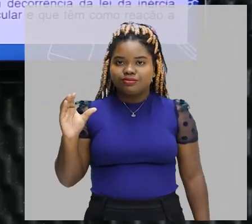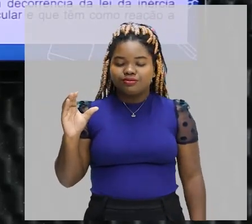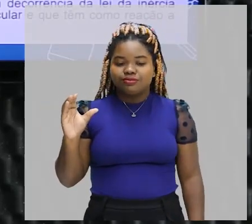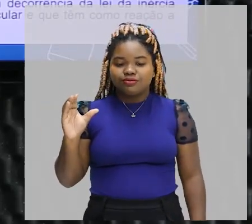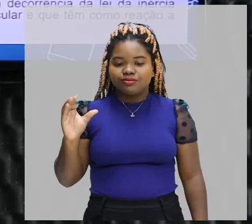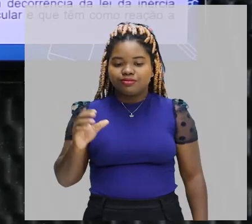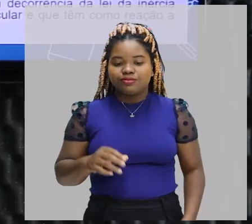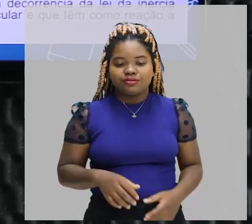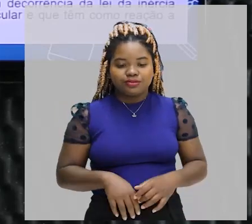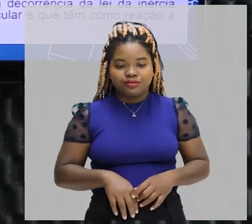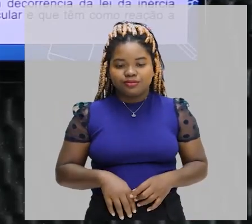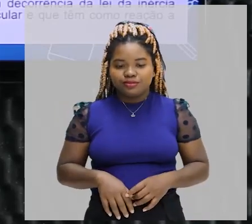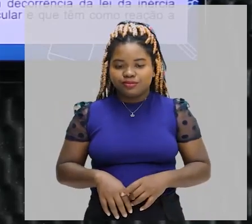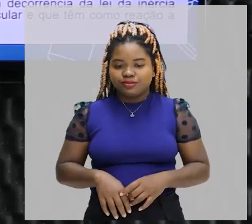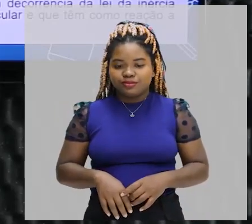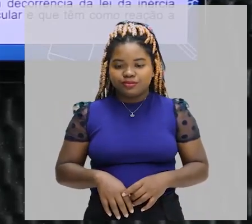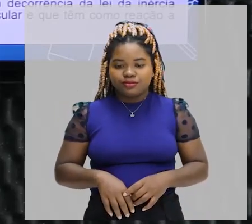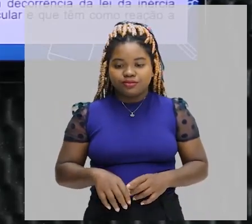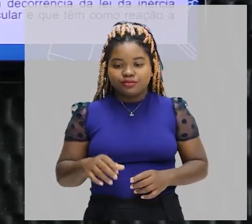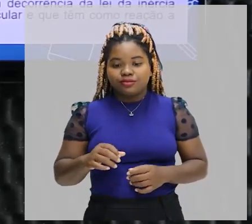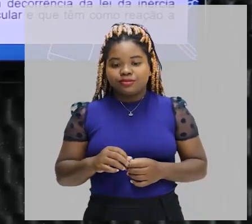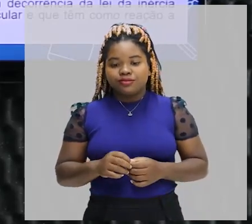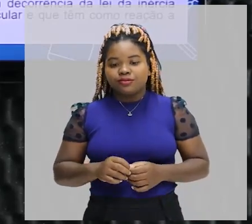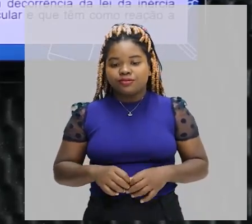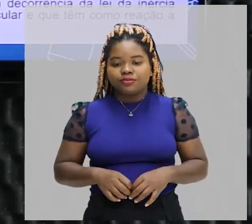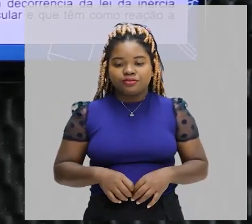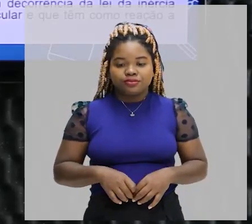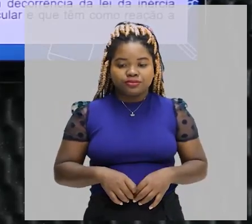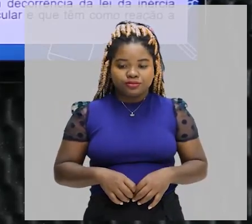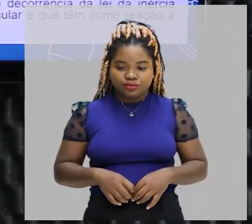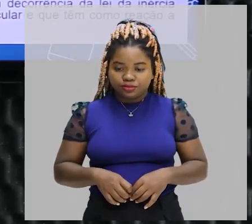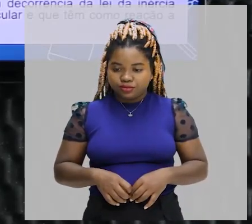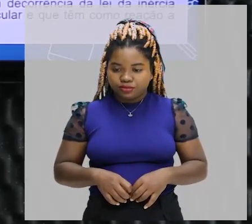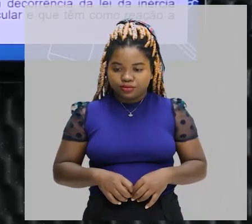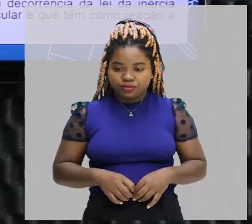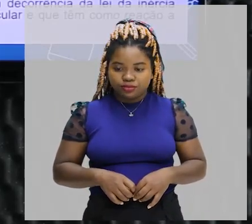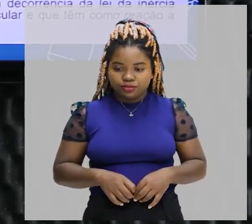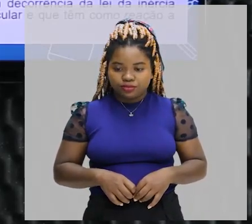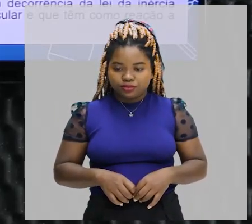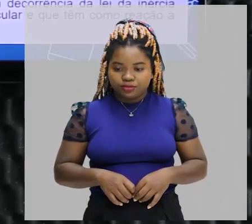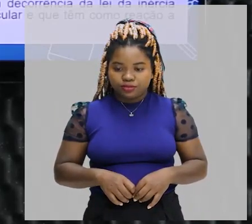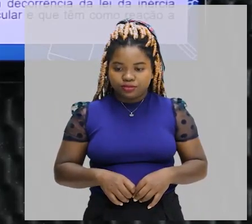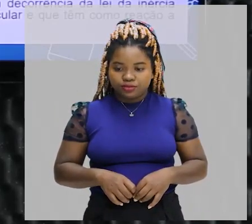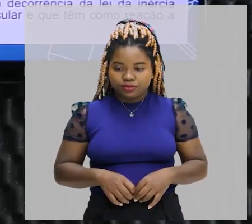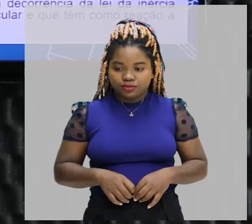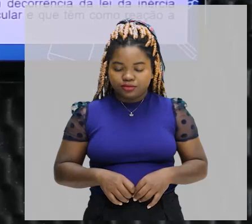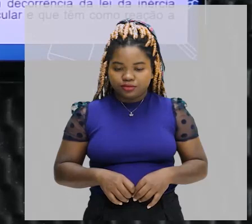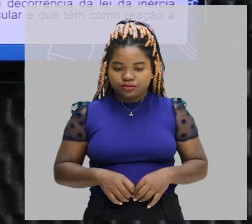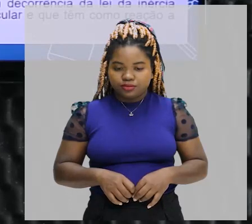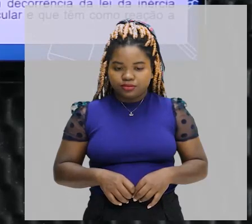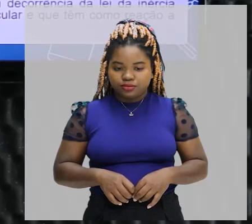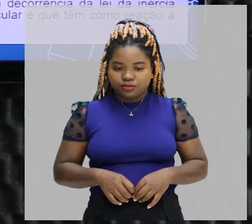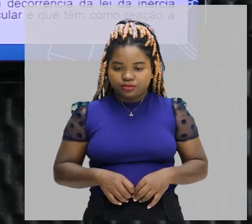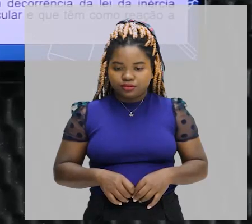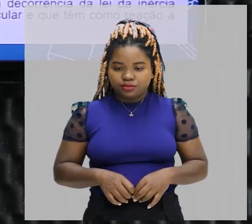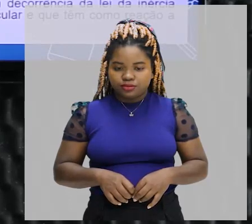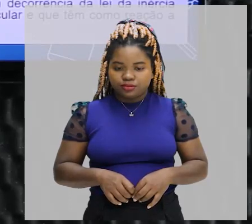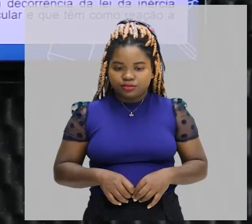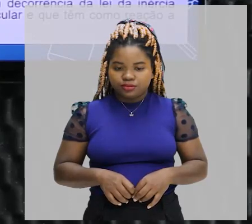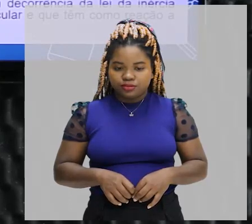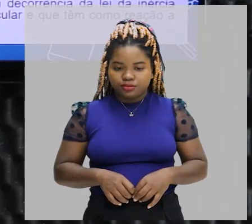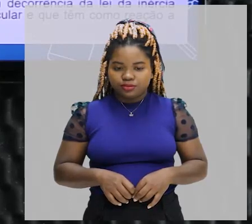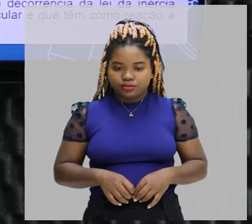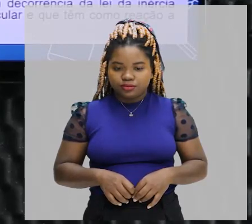uma reação correspondente. Ok, nós já sabemos disso. Sendo exemplo dessa circunstância, a força normal, que